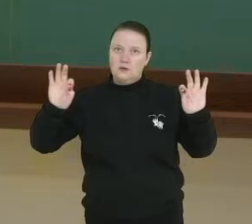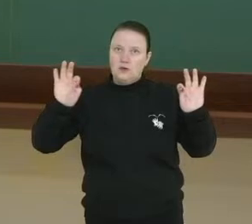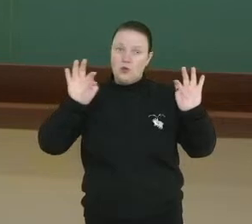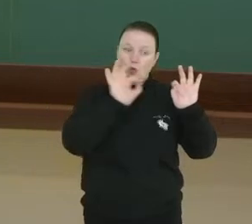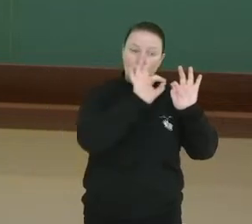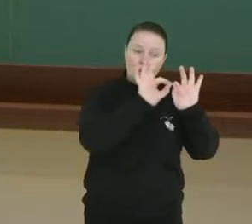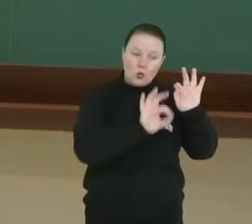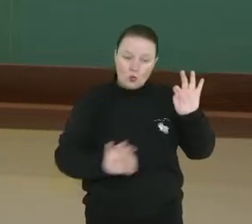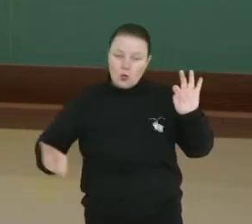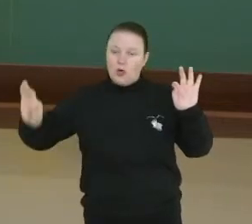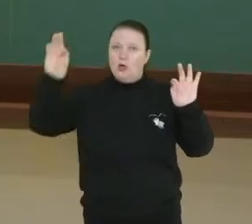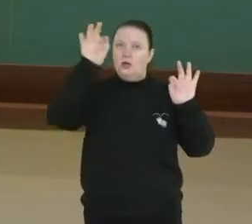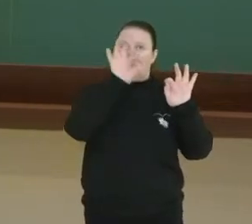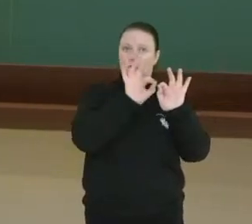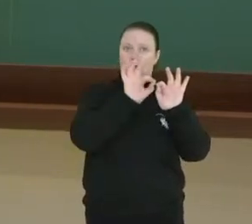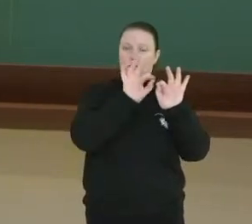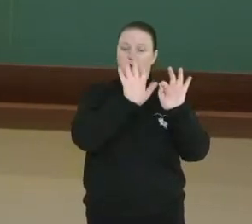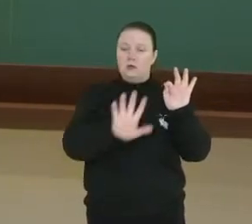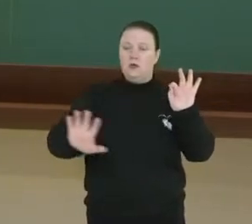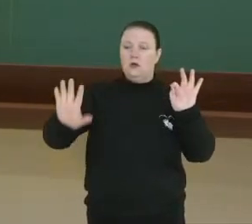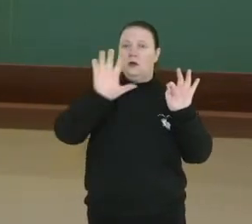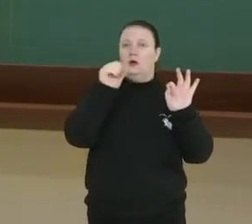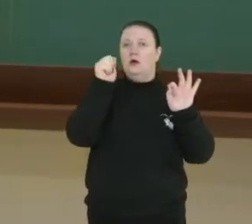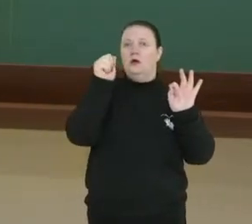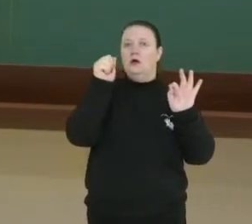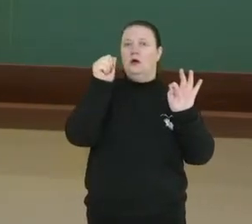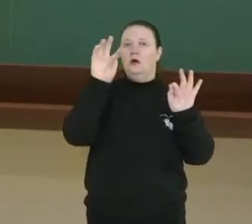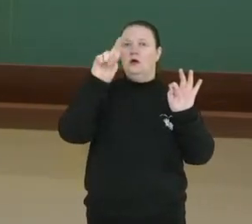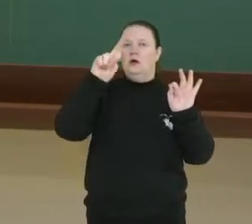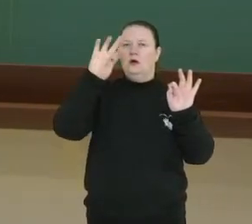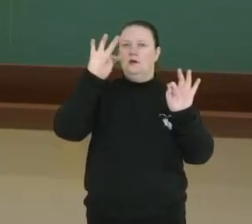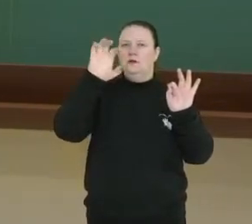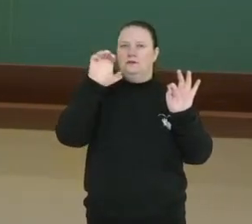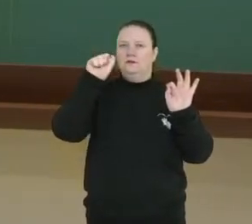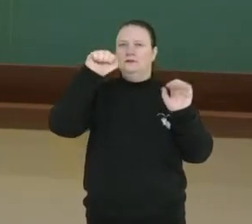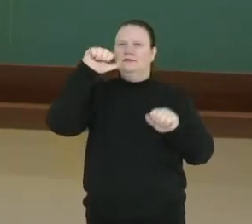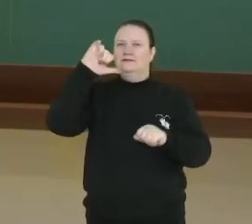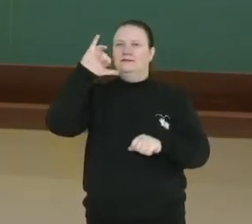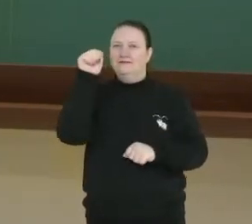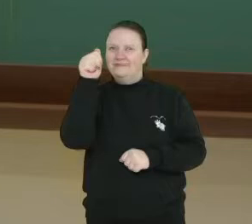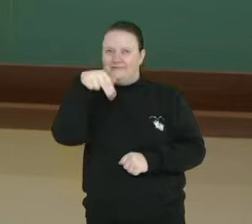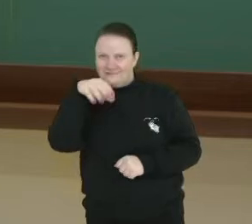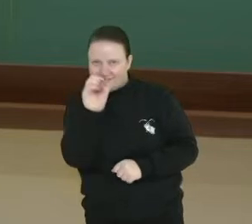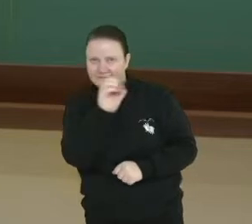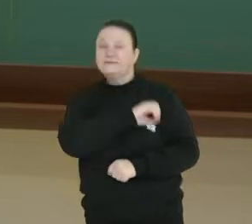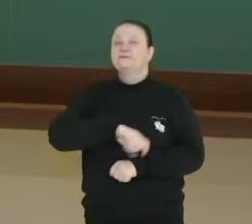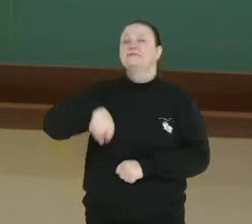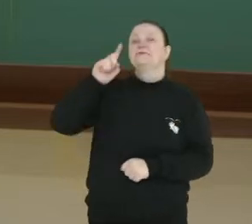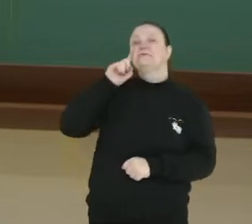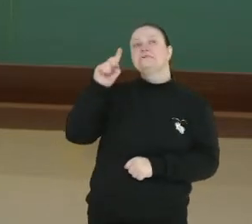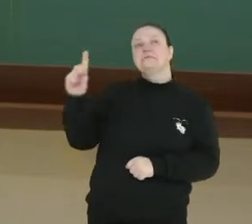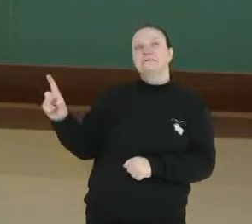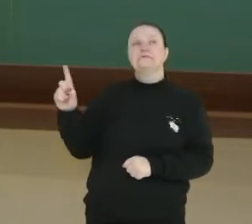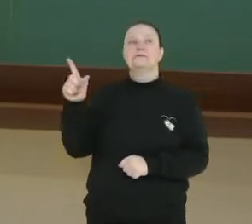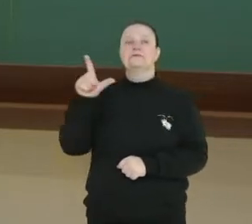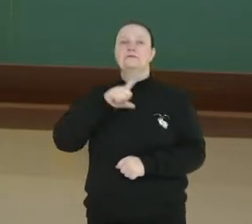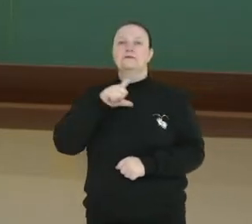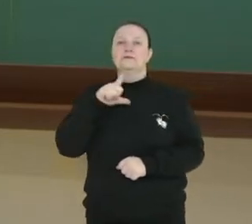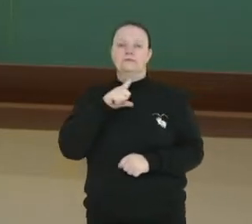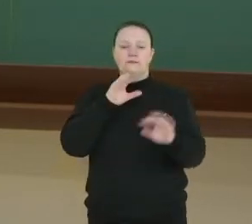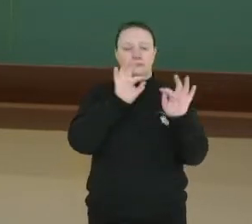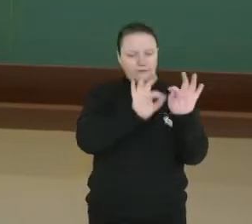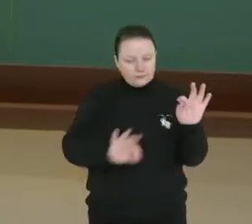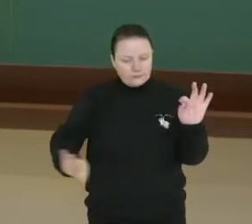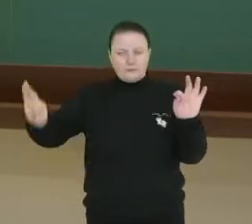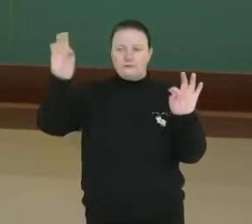circunferência dentro de um plano cartesiano. Então, se você considerar uma circunferência e uma reta,